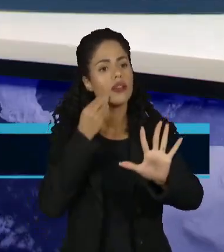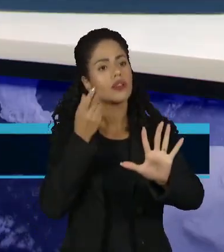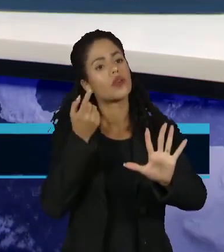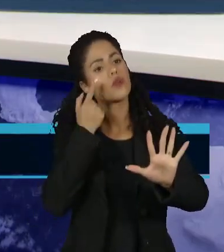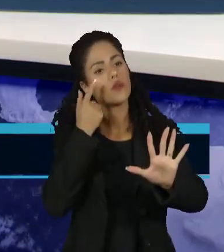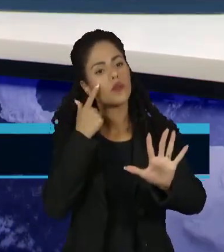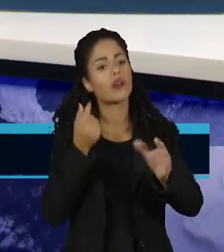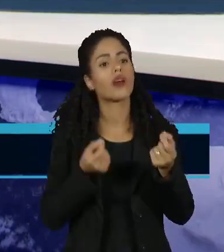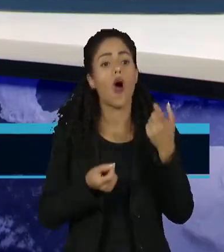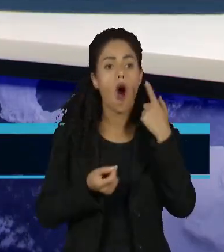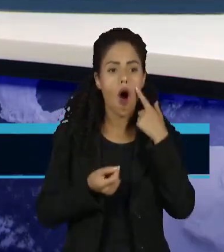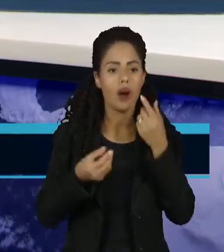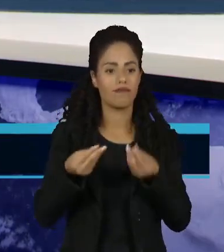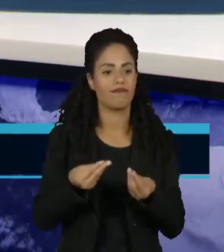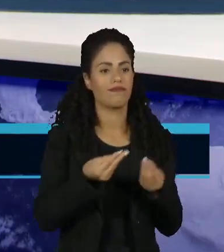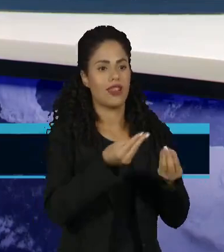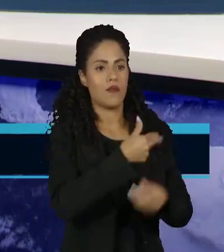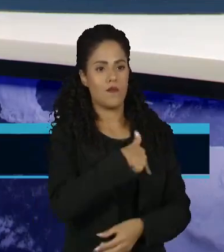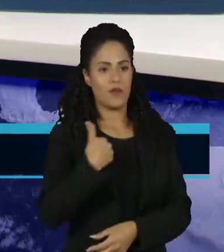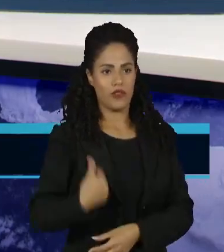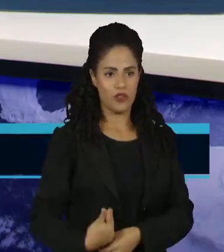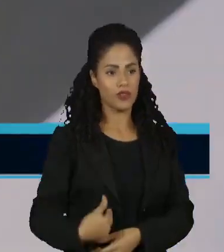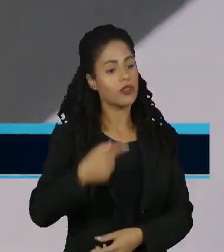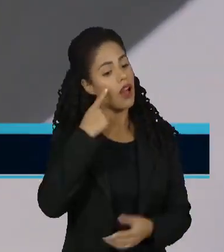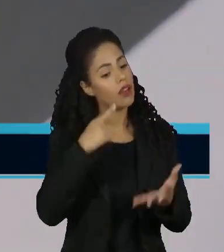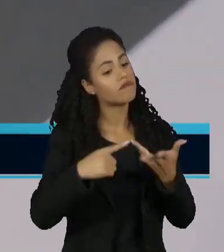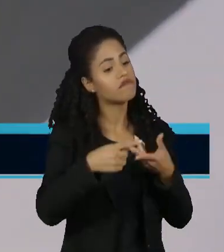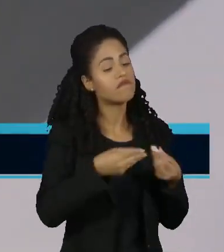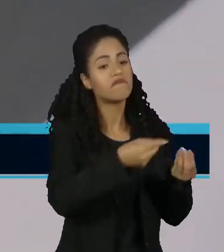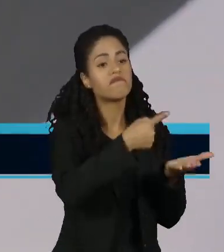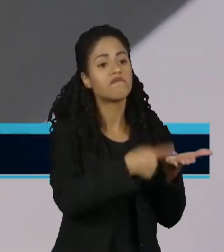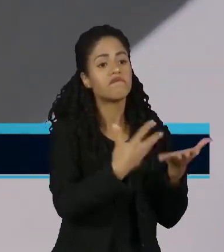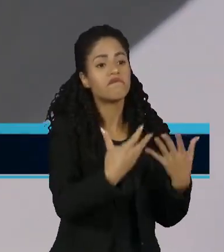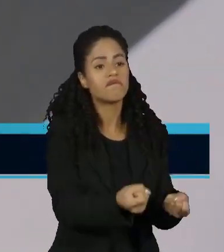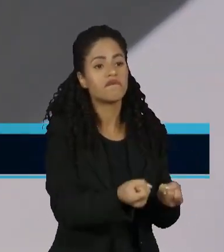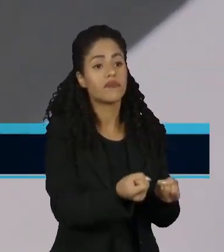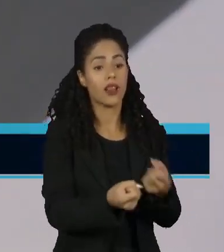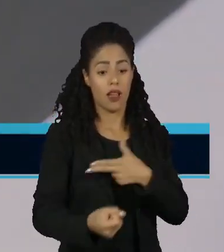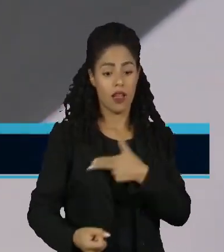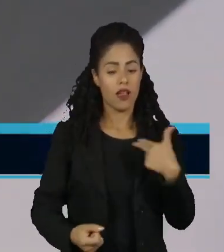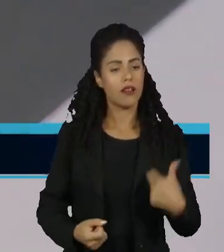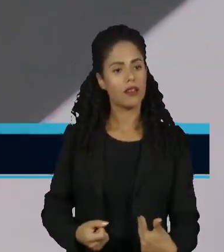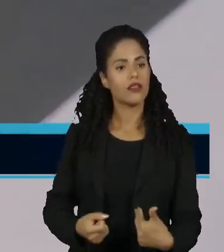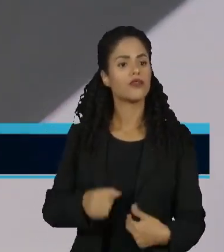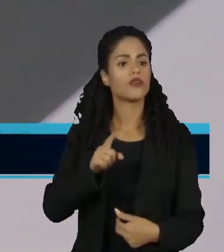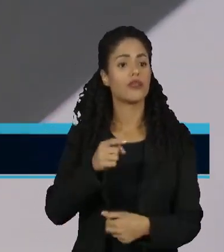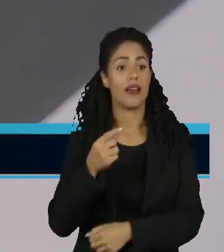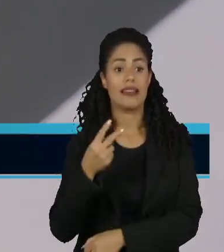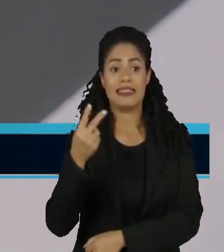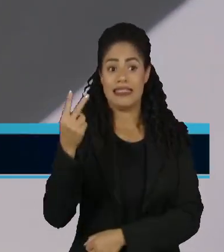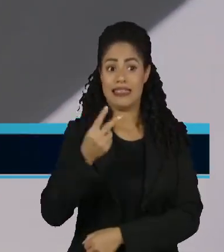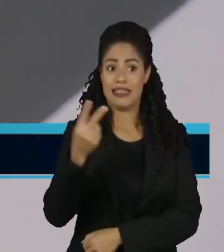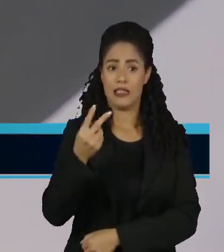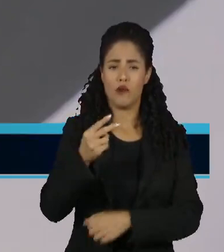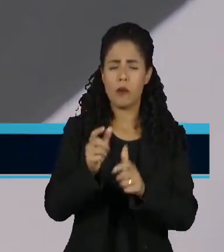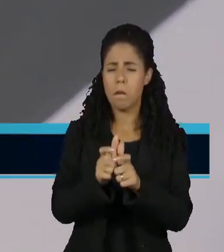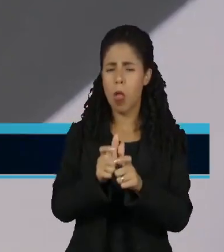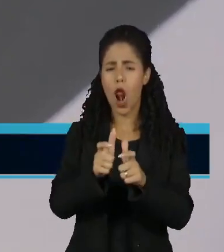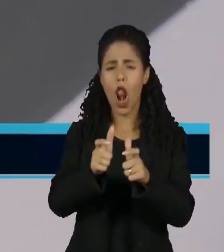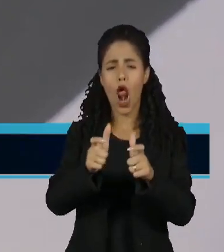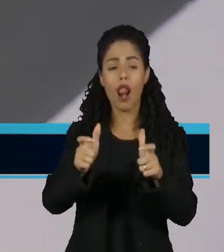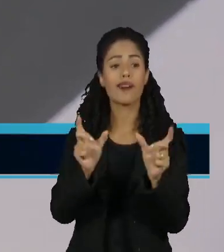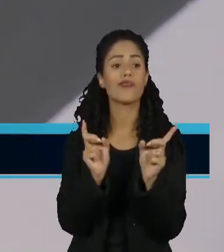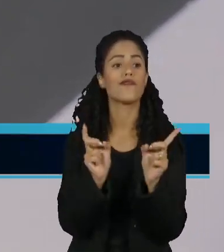o mercado para a China. Só para você ter uma ideia, a China já é a segunda maior vendedora de carros